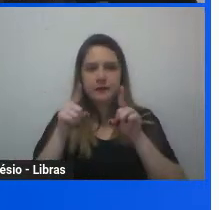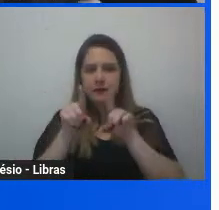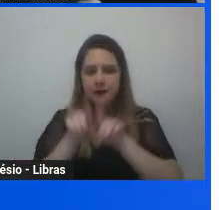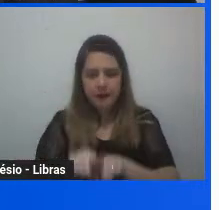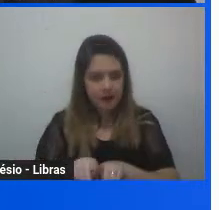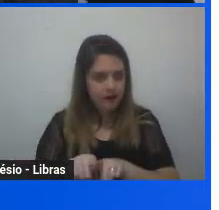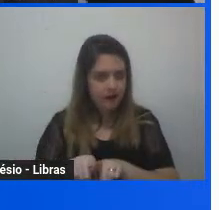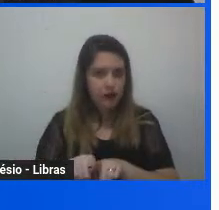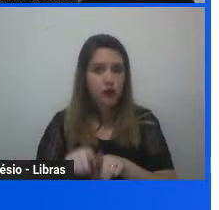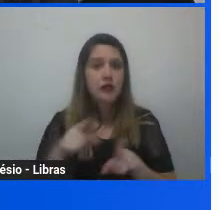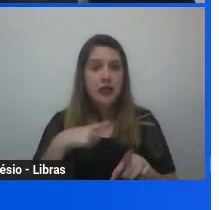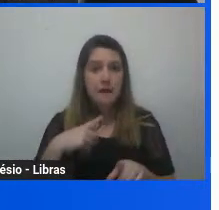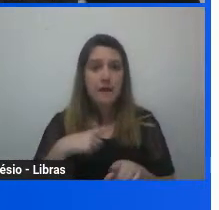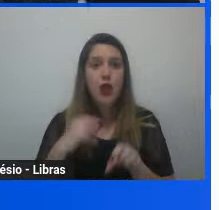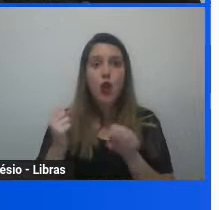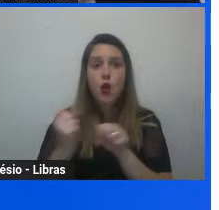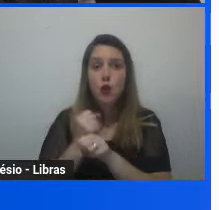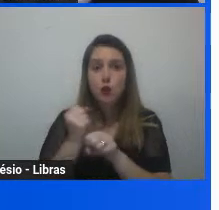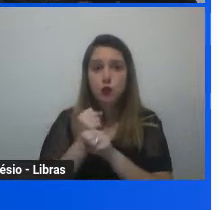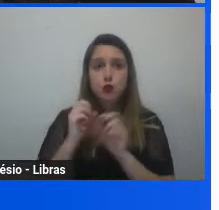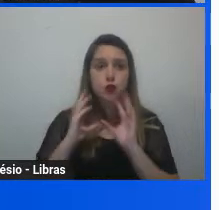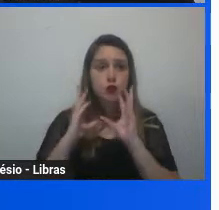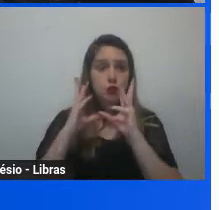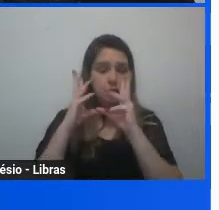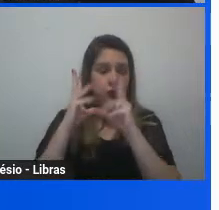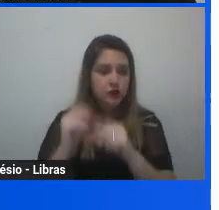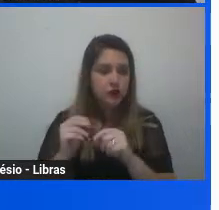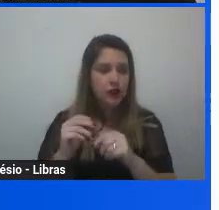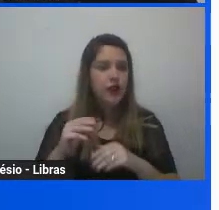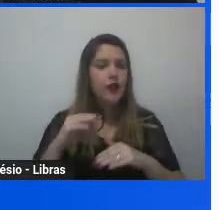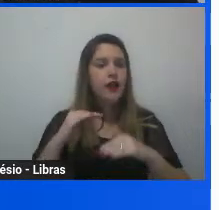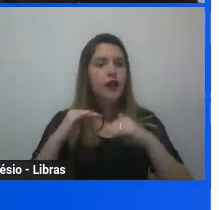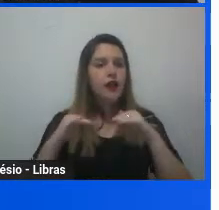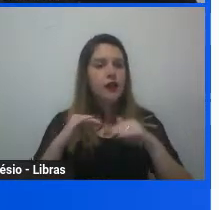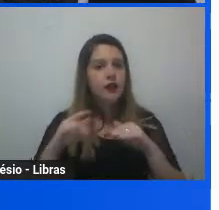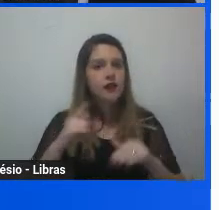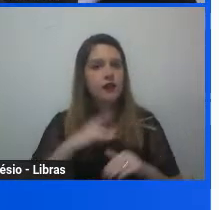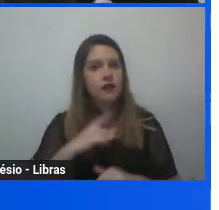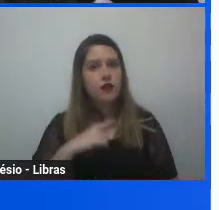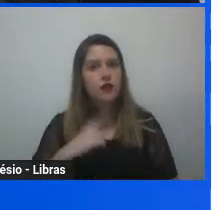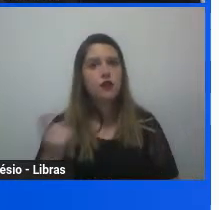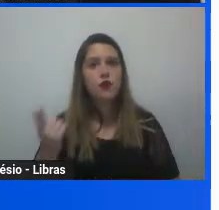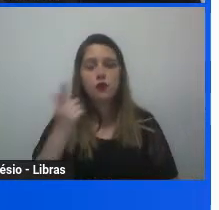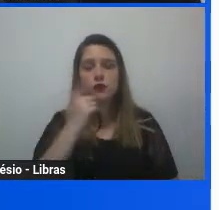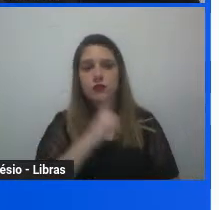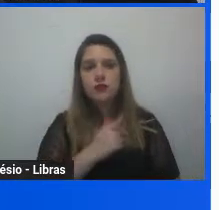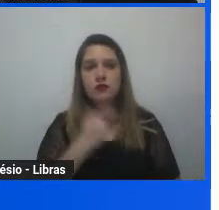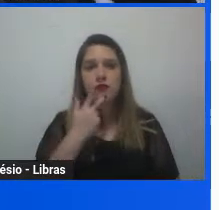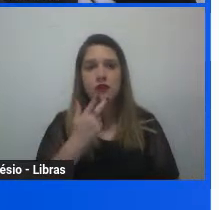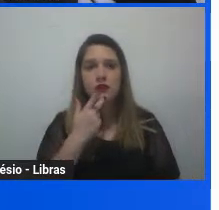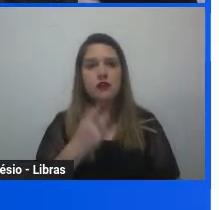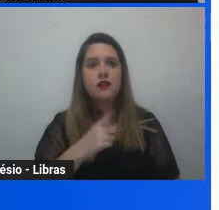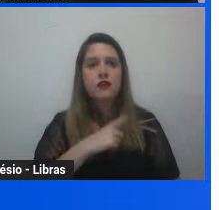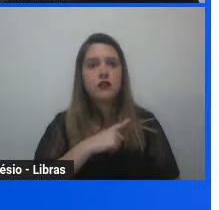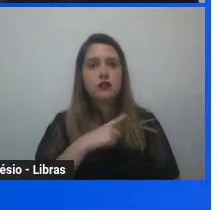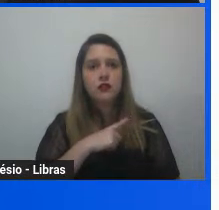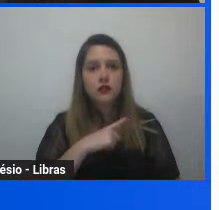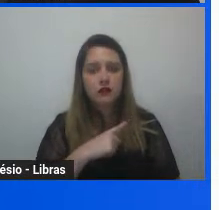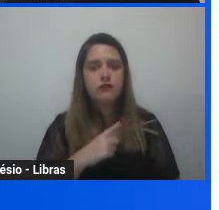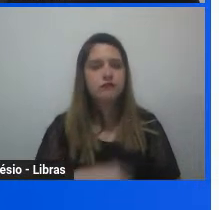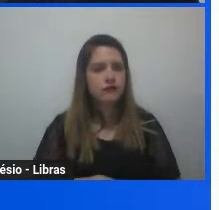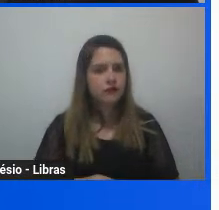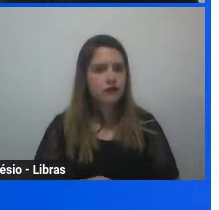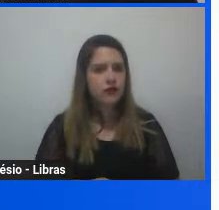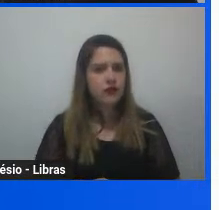uma obstrução total das vias aéreas. E aí ele não consegue falar e nem tossir. Então,